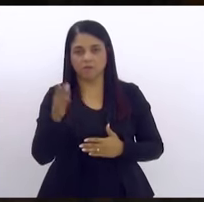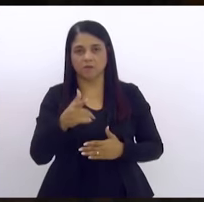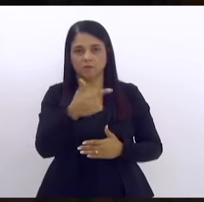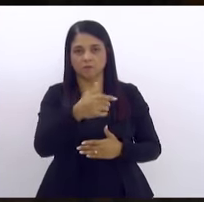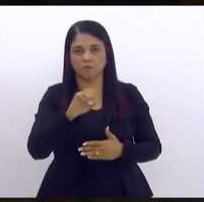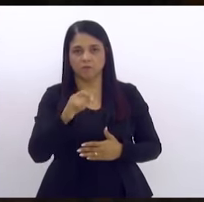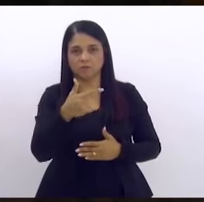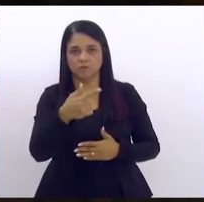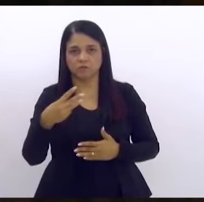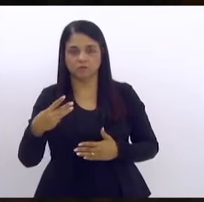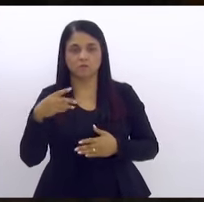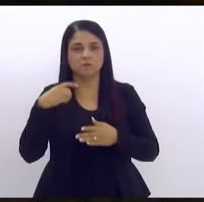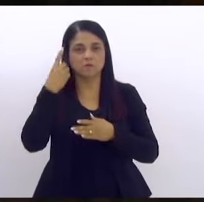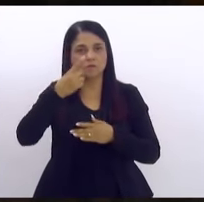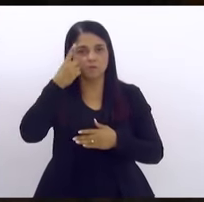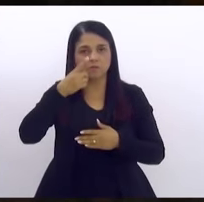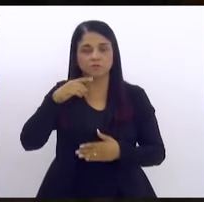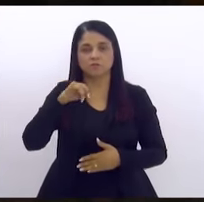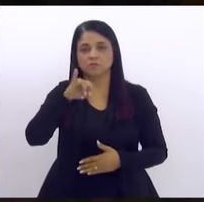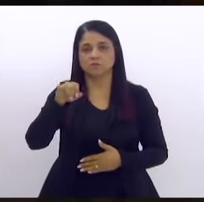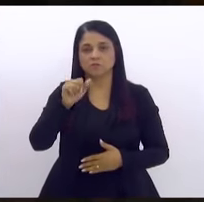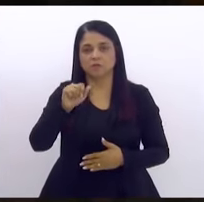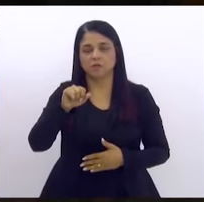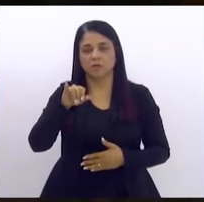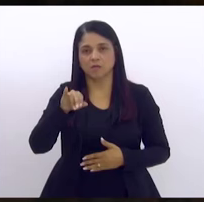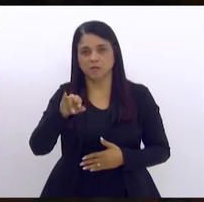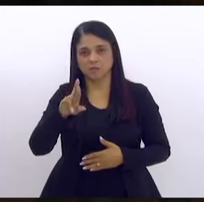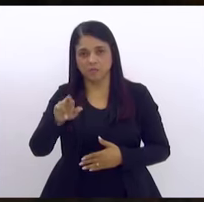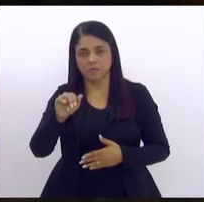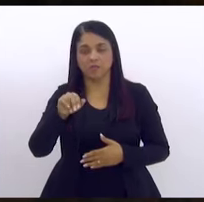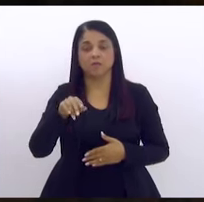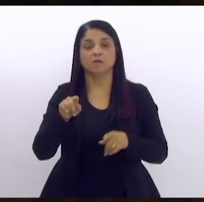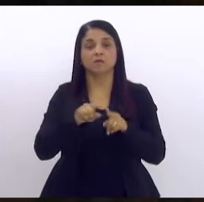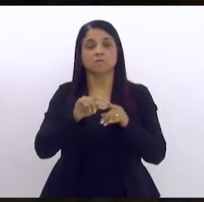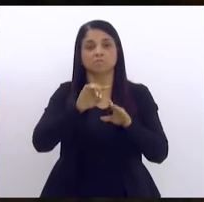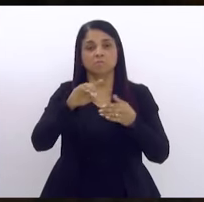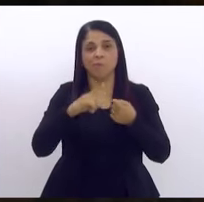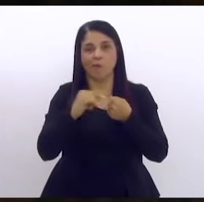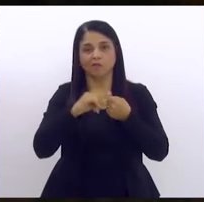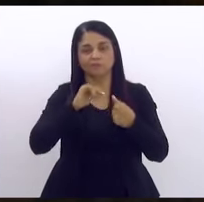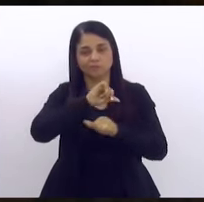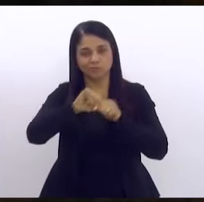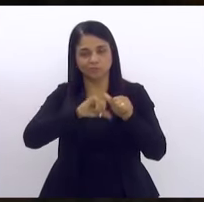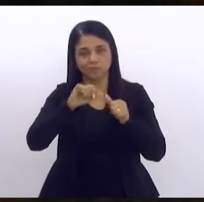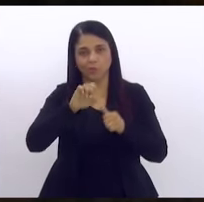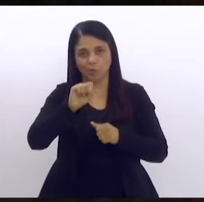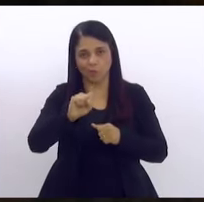2698/2023, de autoria do deputado Jair Bittencourt, que altera o artigo 8 da lei